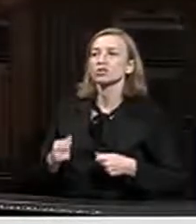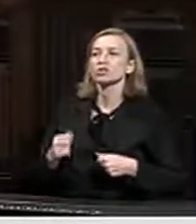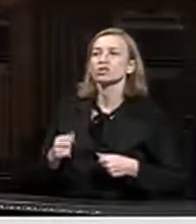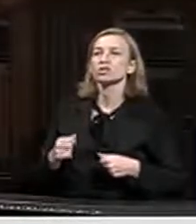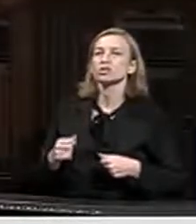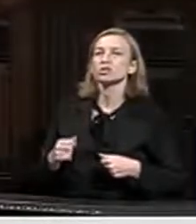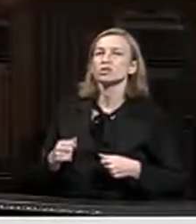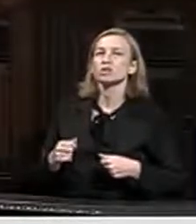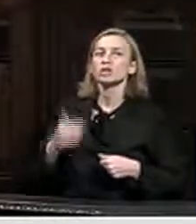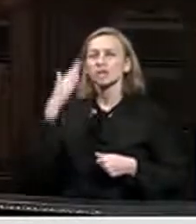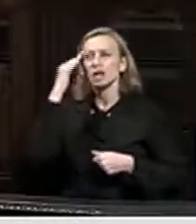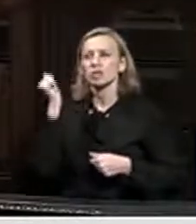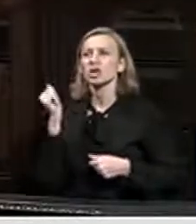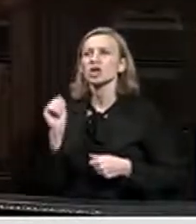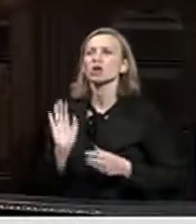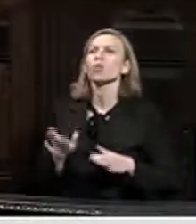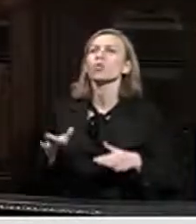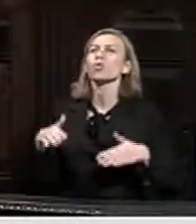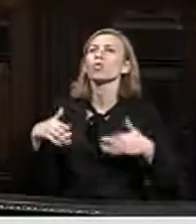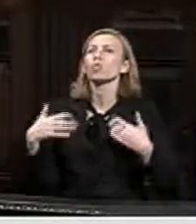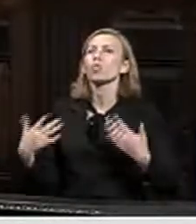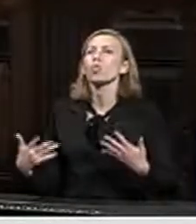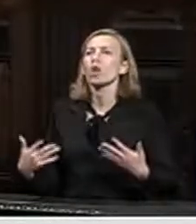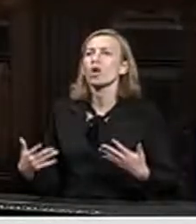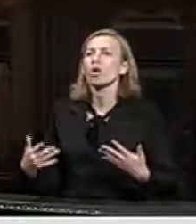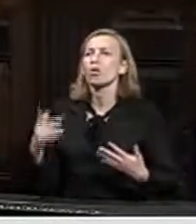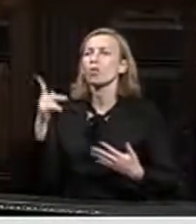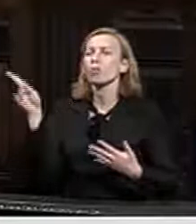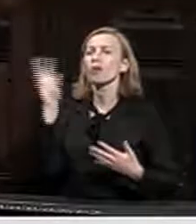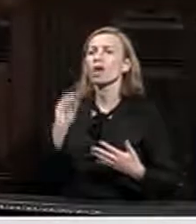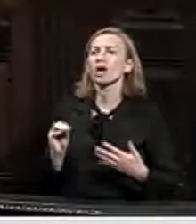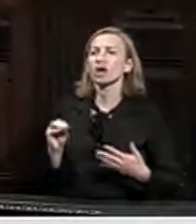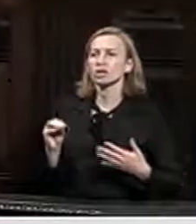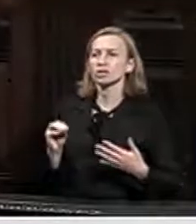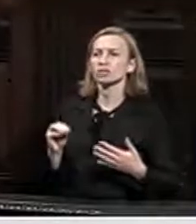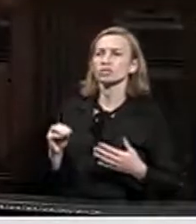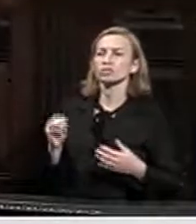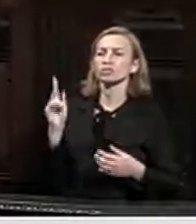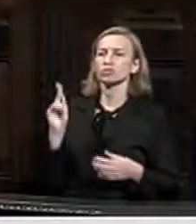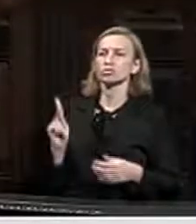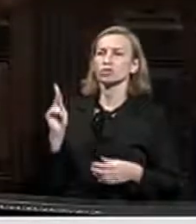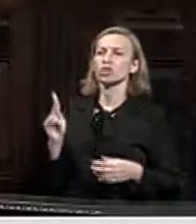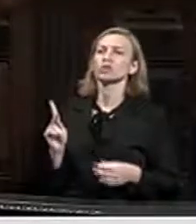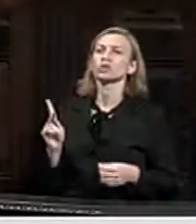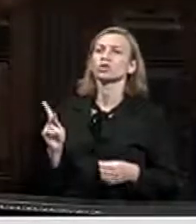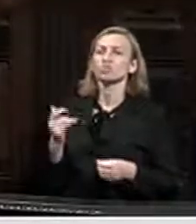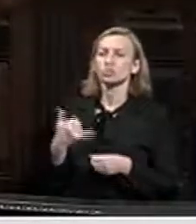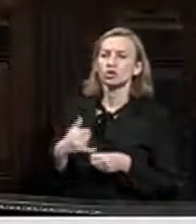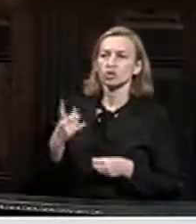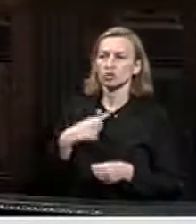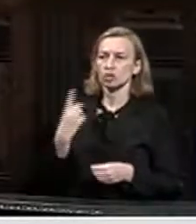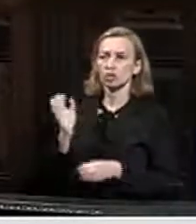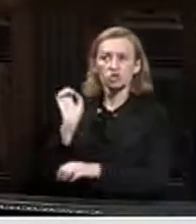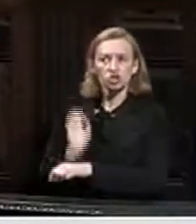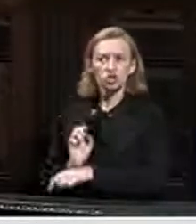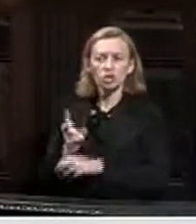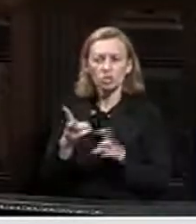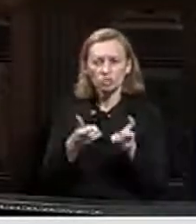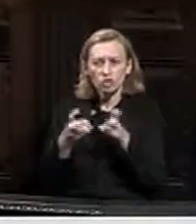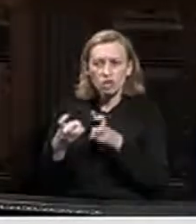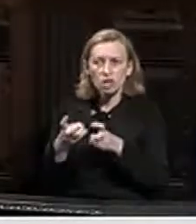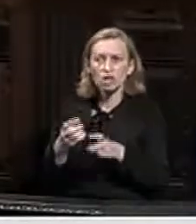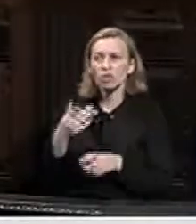qual é o plano de fiscalização da ANP sobre os postos de combustível no nosso estado, que ele observe que além